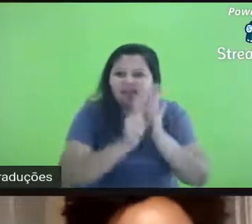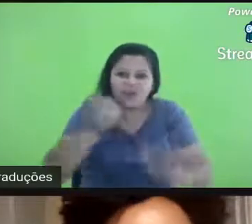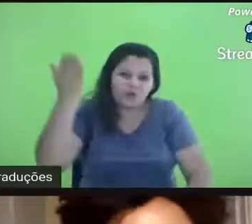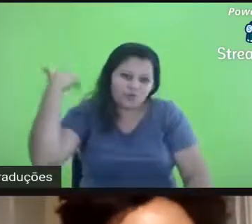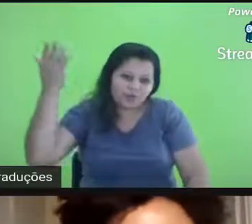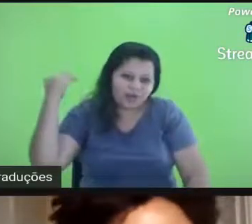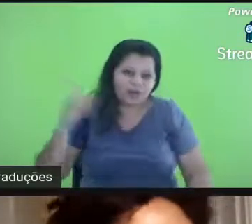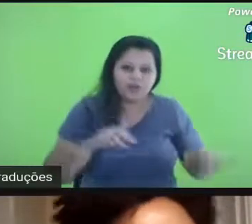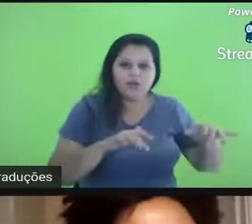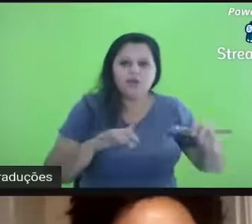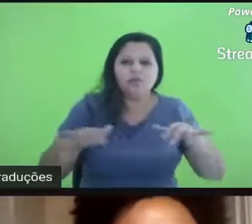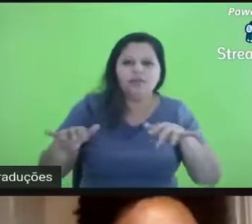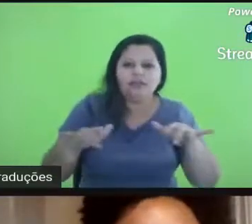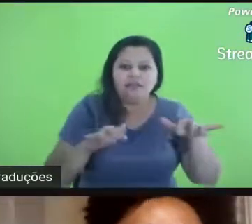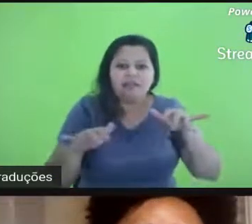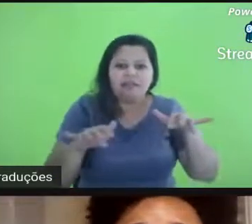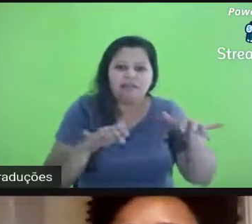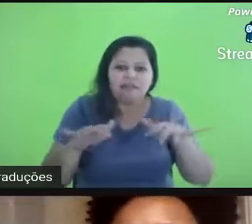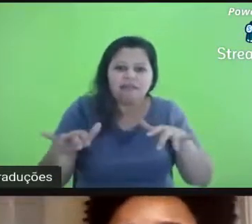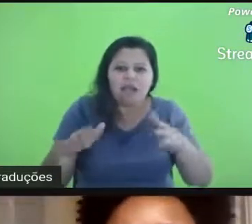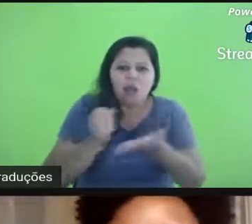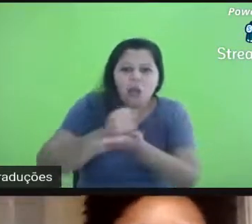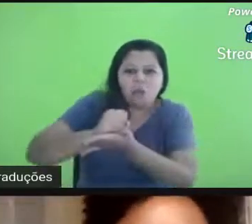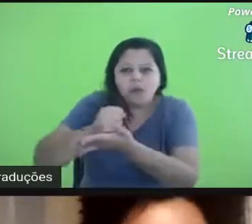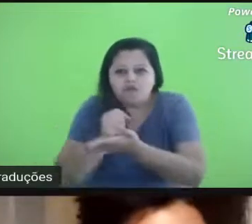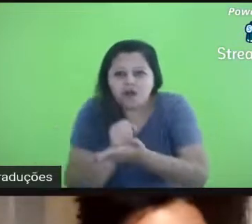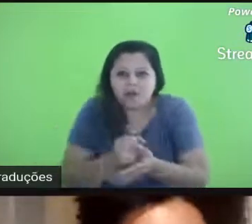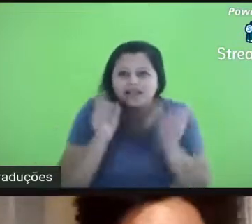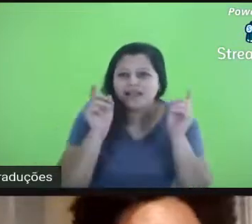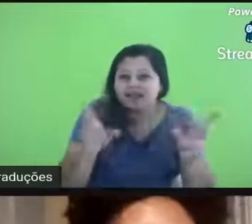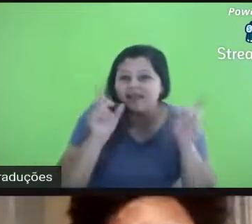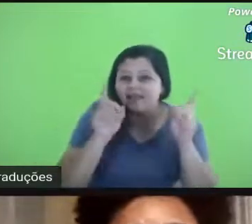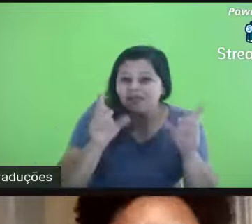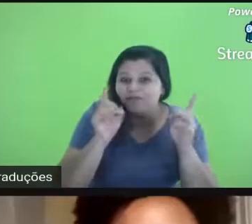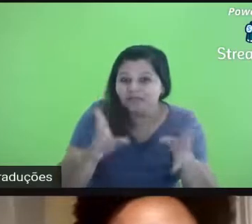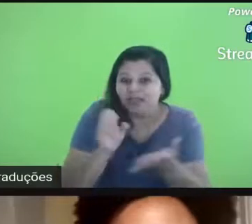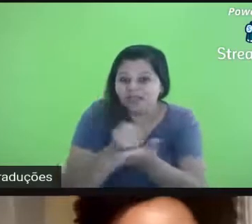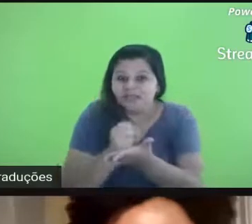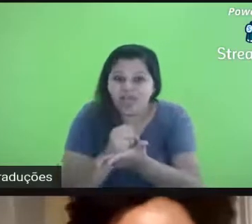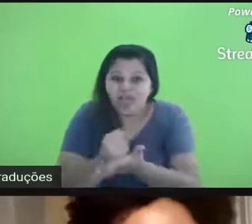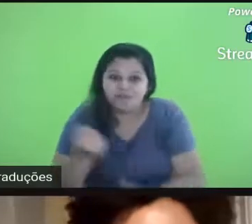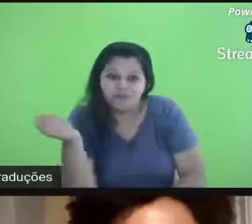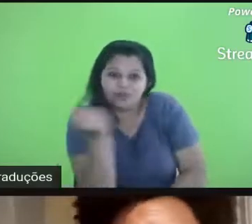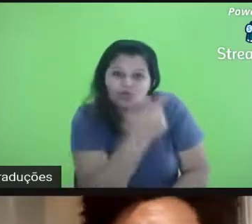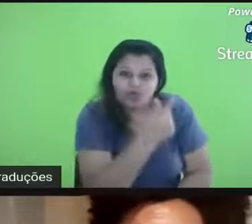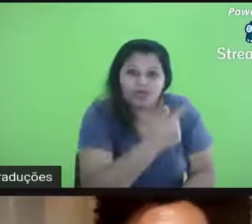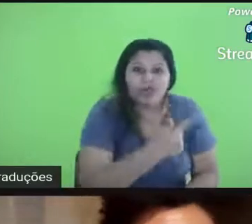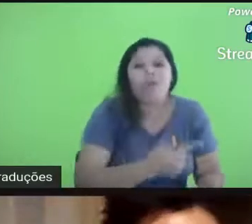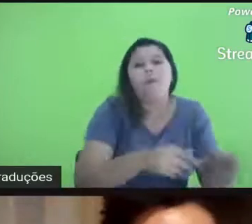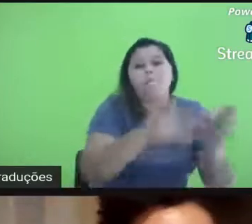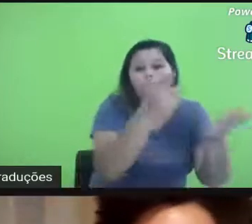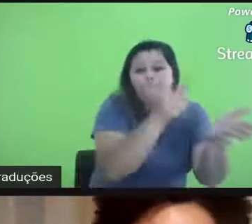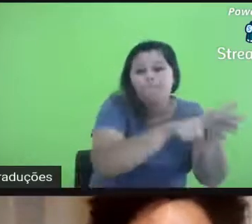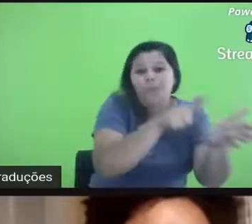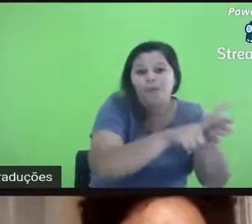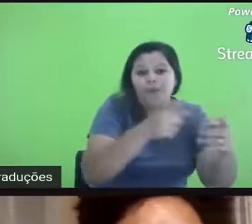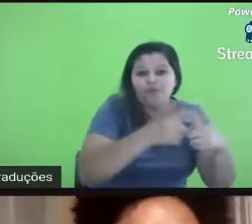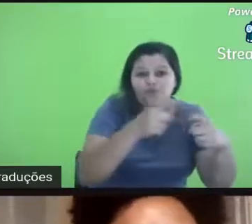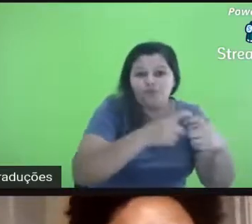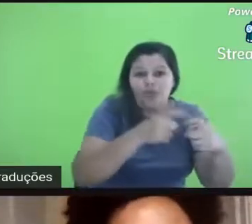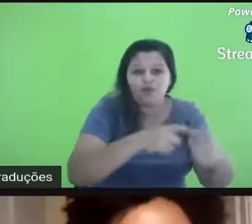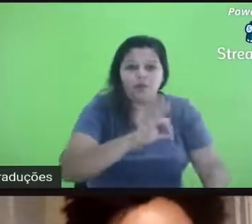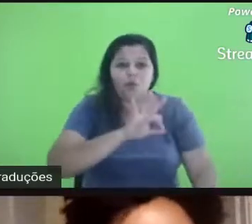piano desafinado, uma farmácia que vende mais ervas de curandeiros do que receitas de médicos, uma delegacia